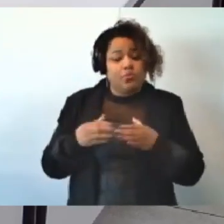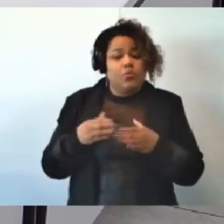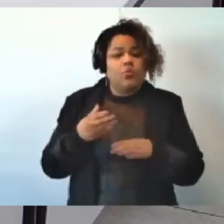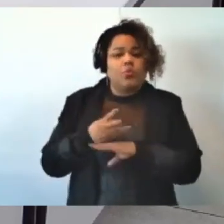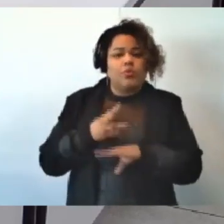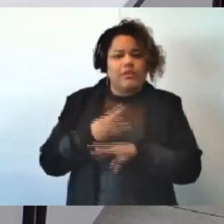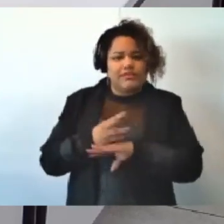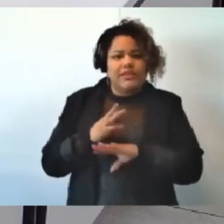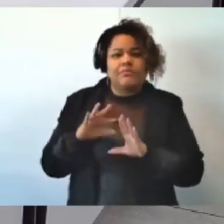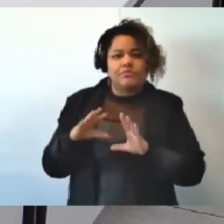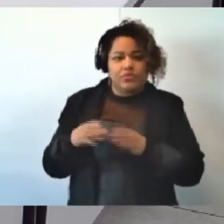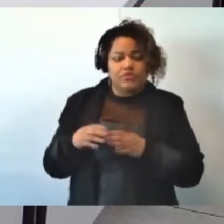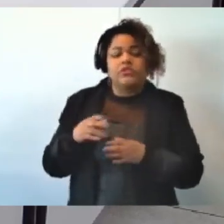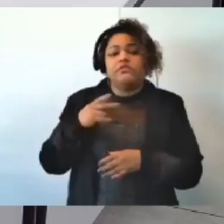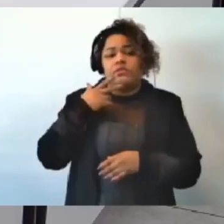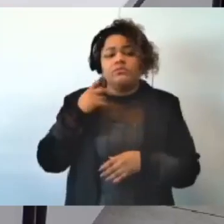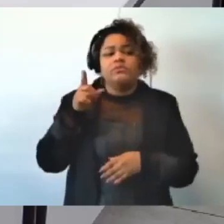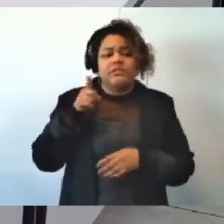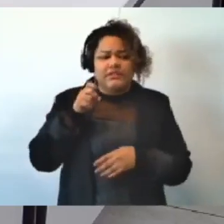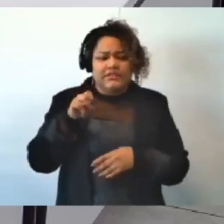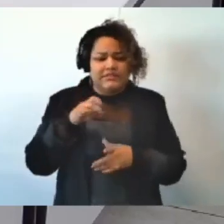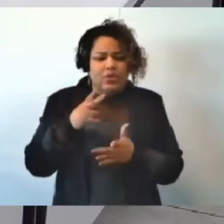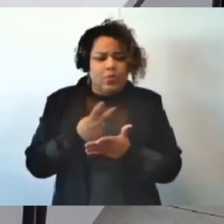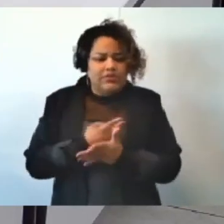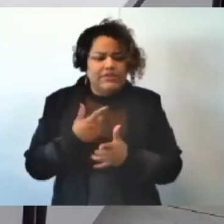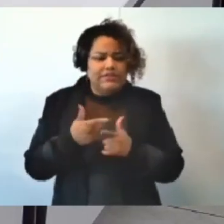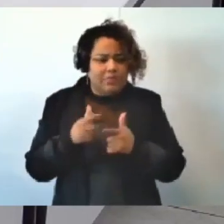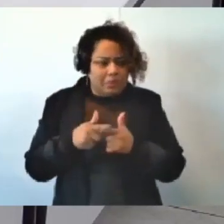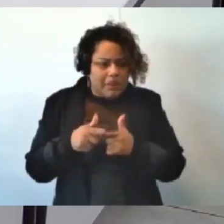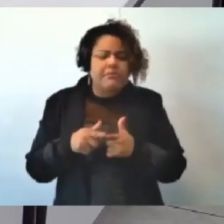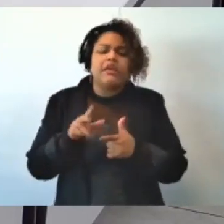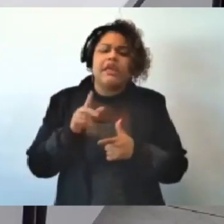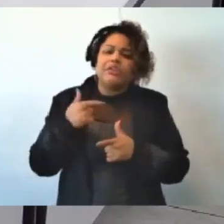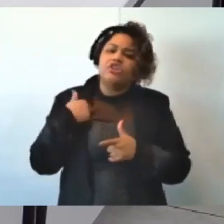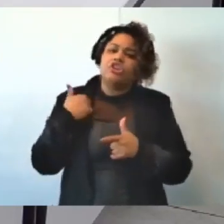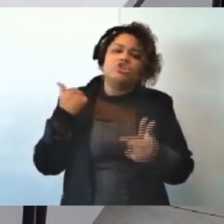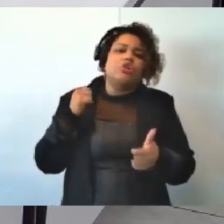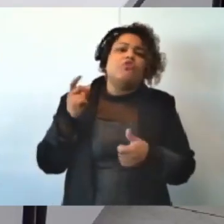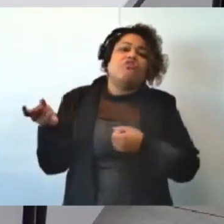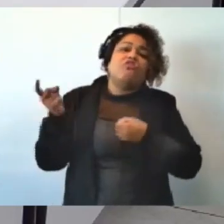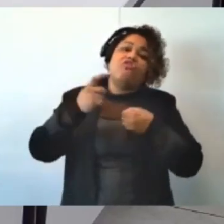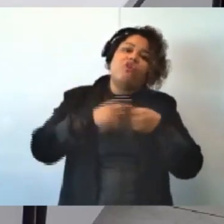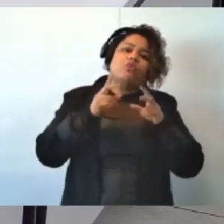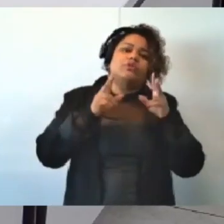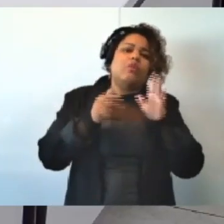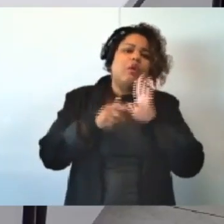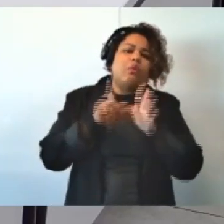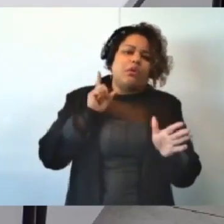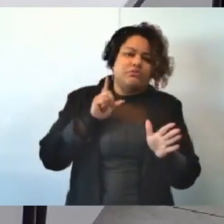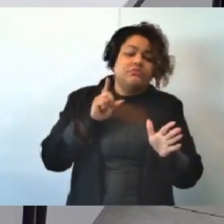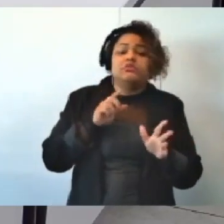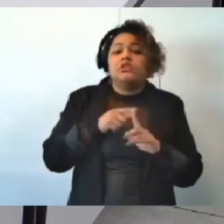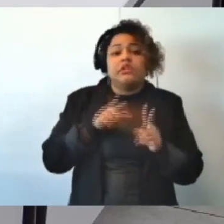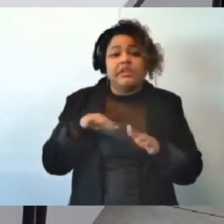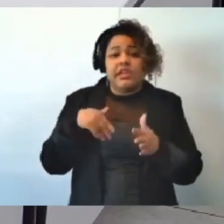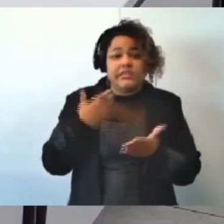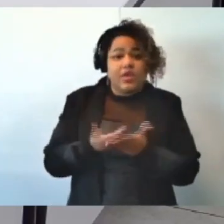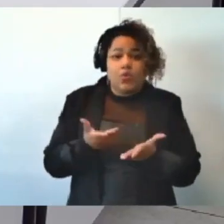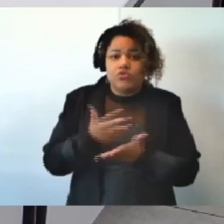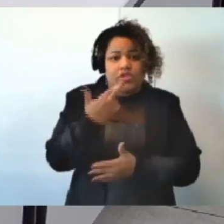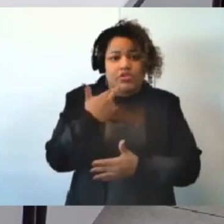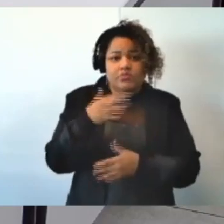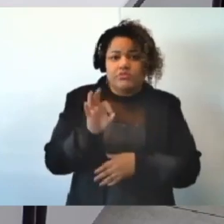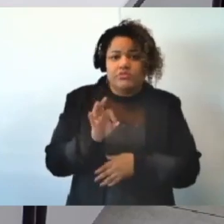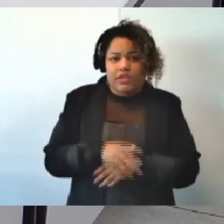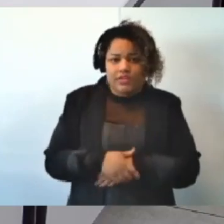tivesse problema, o que ele iria fazer? Retornaria. Até agora, a gente não tem resposta. E essa mudança no trânsito da Avenida do Contorno, essa mudança